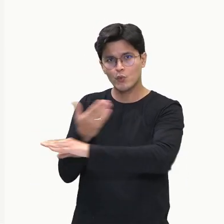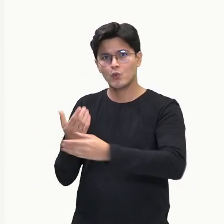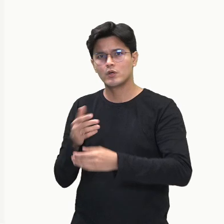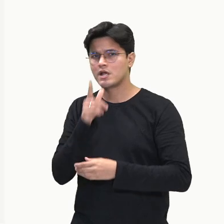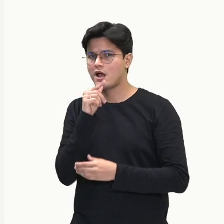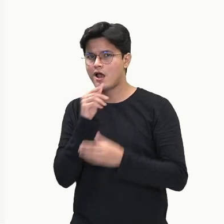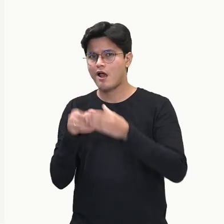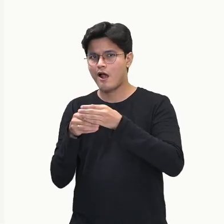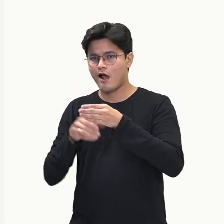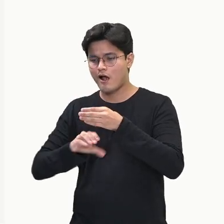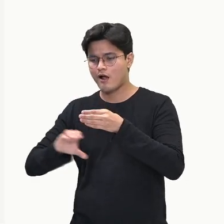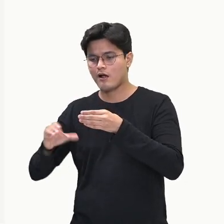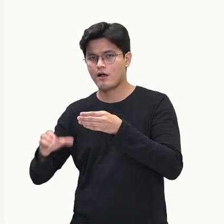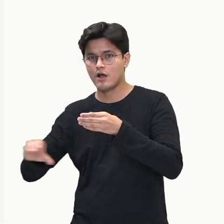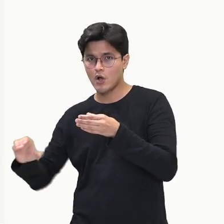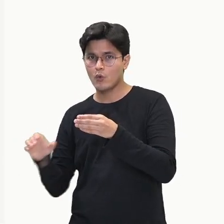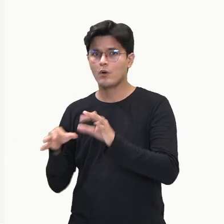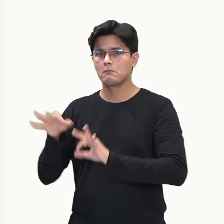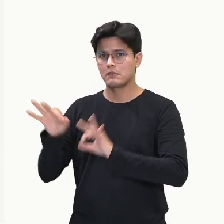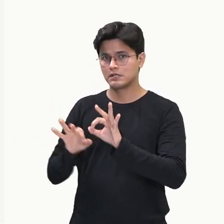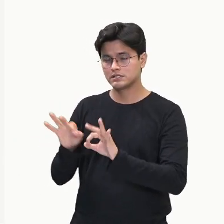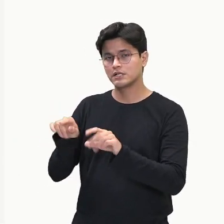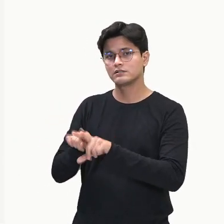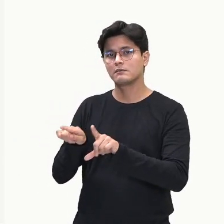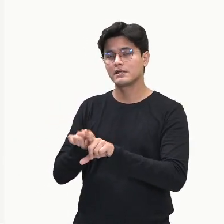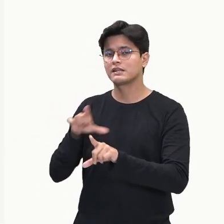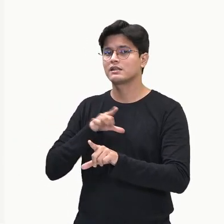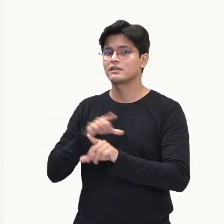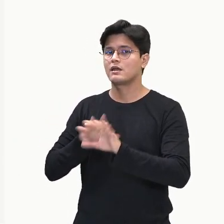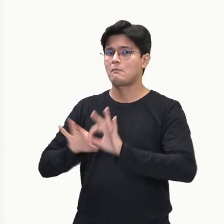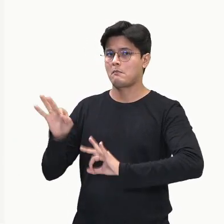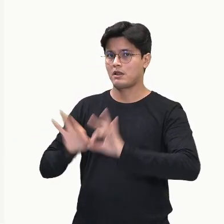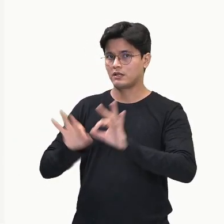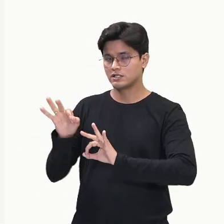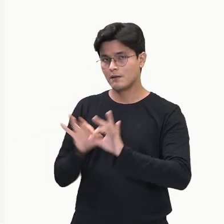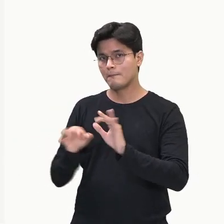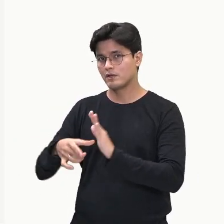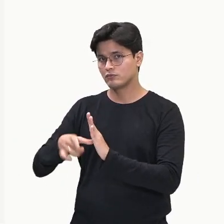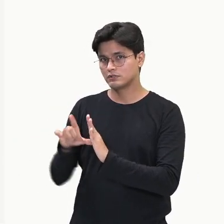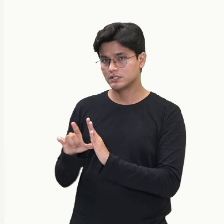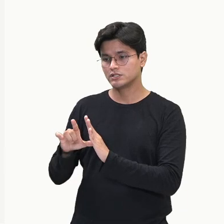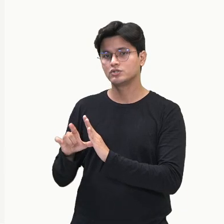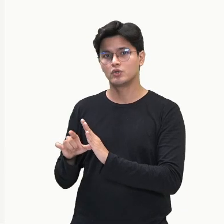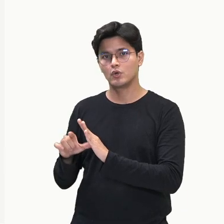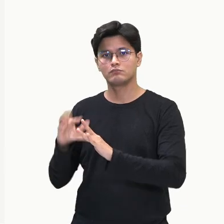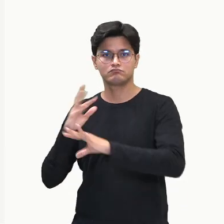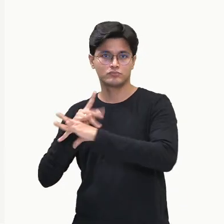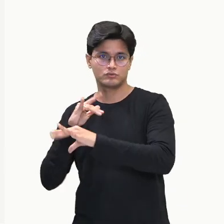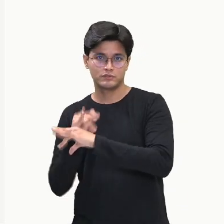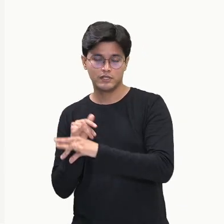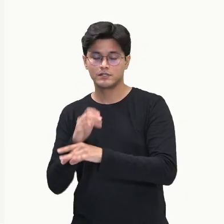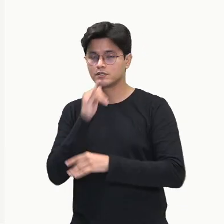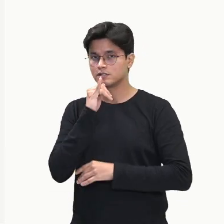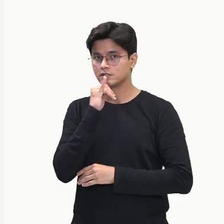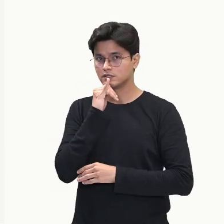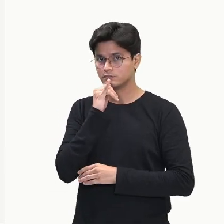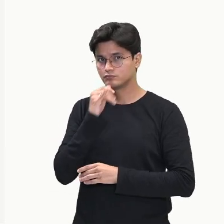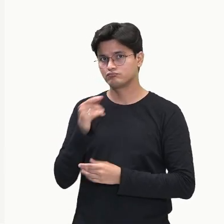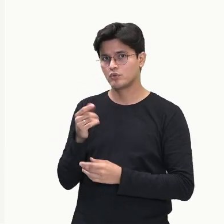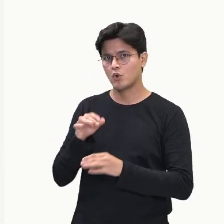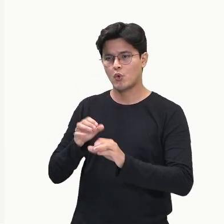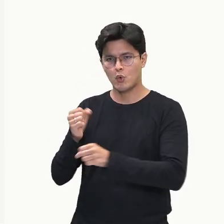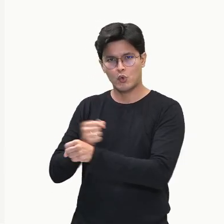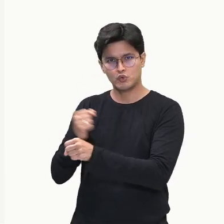um planejamento urbano. Então, na cidade formal, antes de que a cidade se constituísse, ou um bairro, ou uma rua,